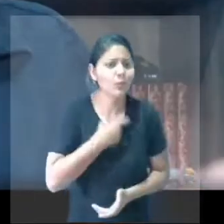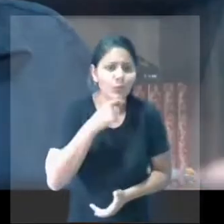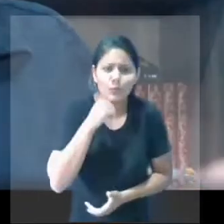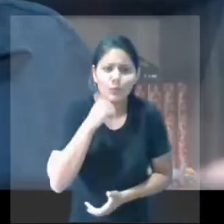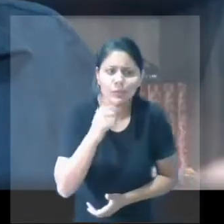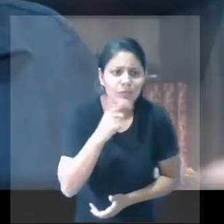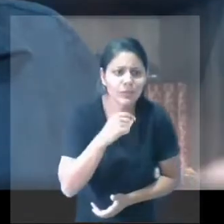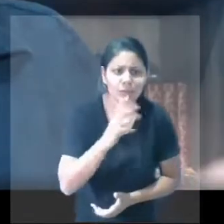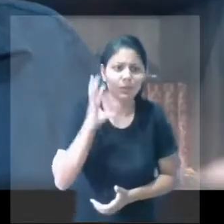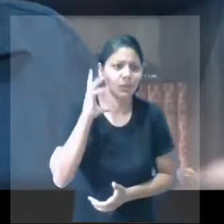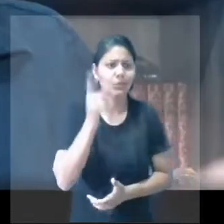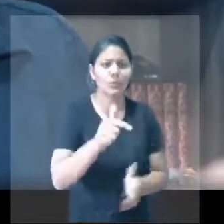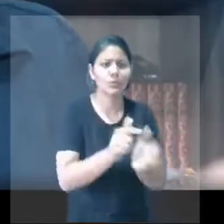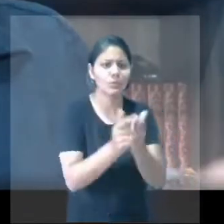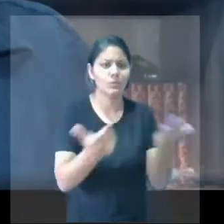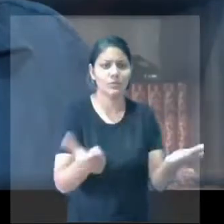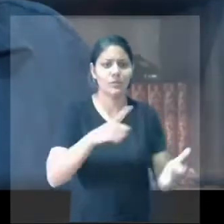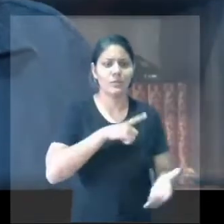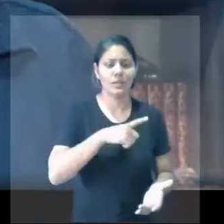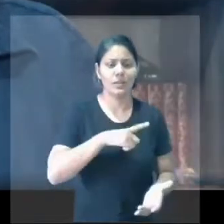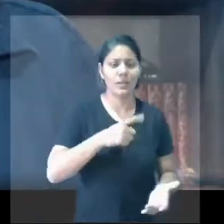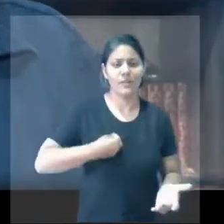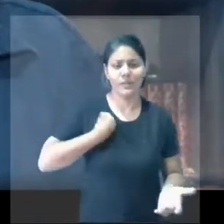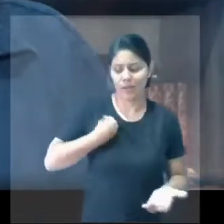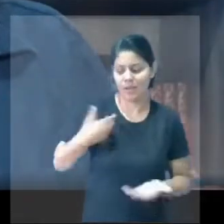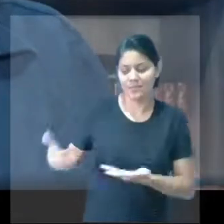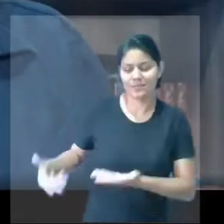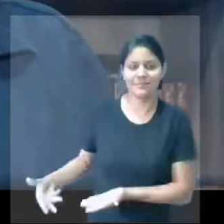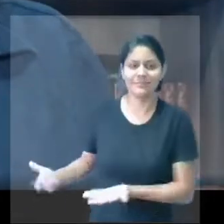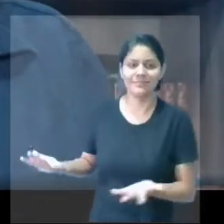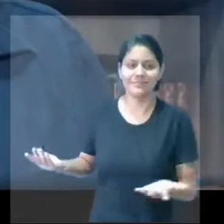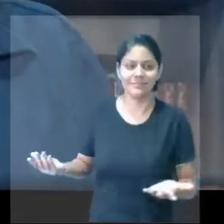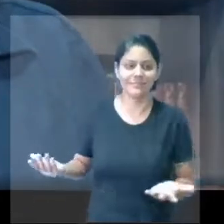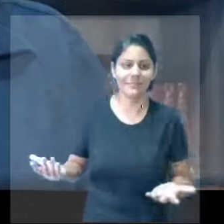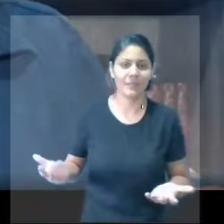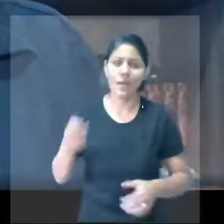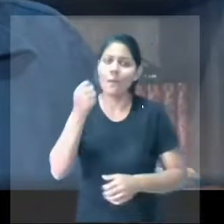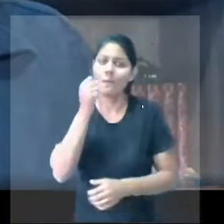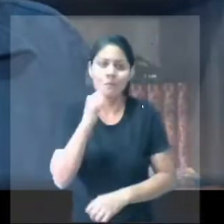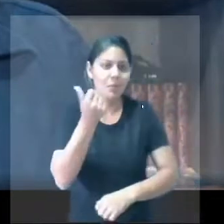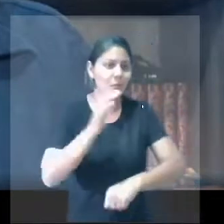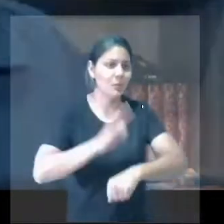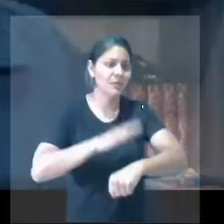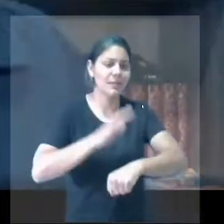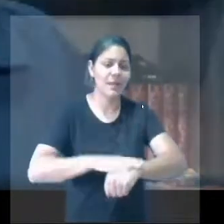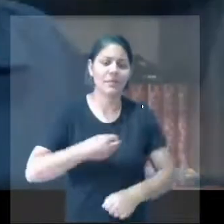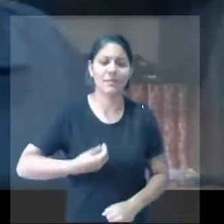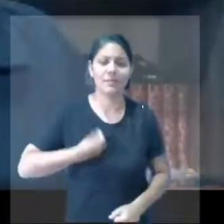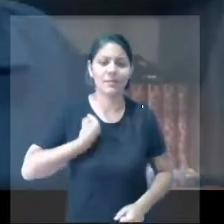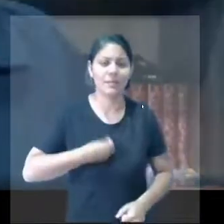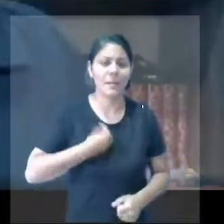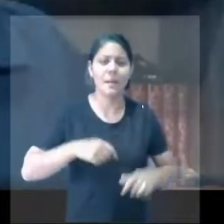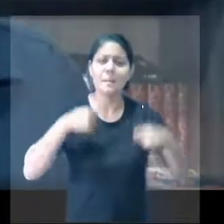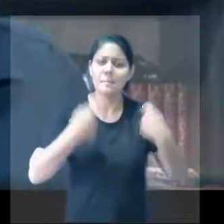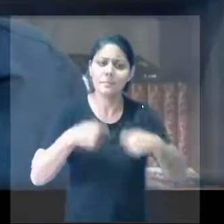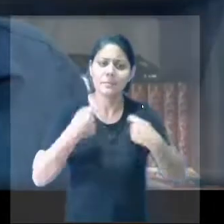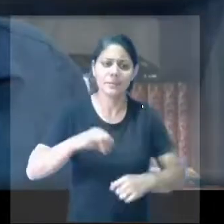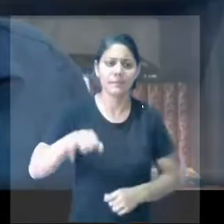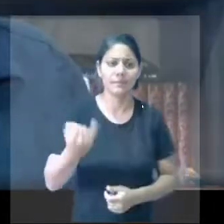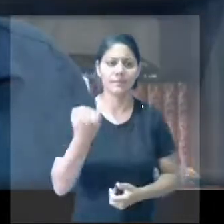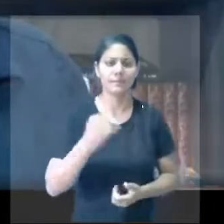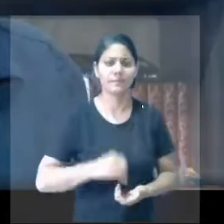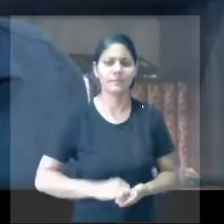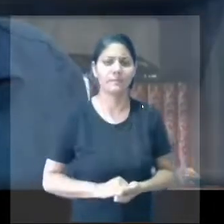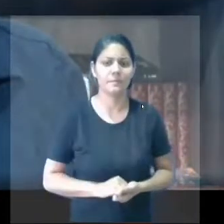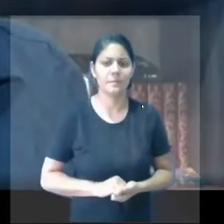conseguir ler todos os livros que eu tenho em casa. Então, é um pouco tempo que a gente tem de vida, nós temos que saber aproveitar bem esse